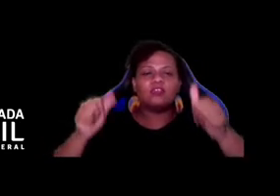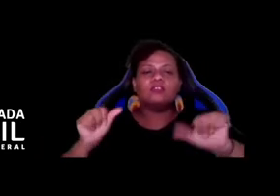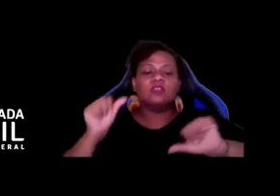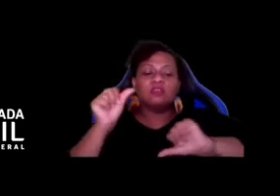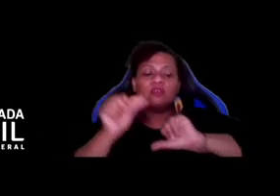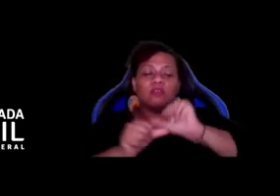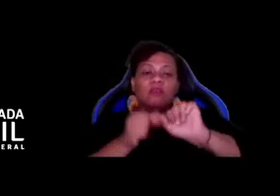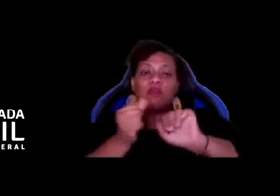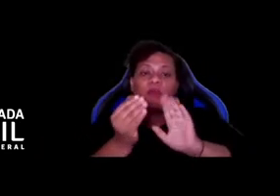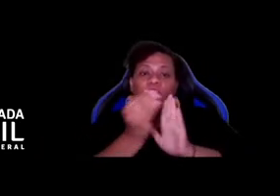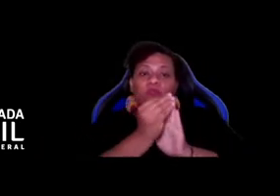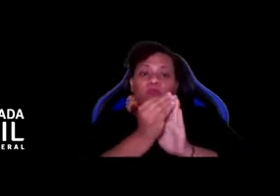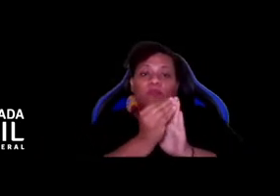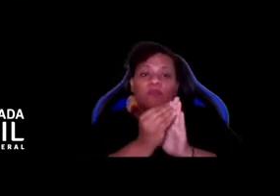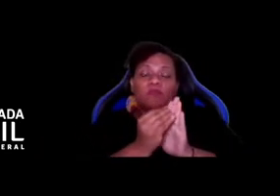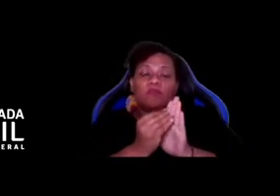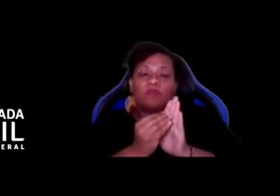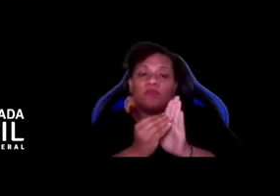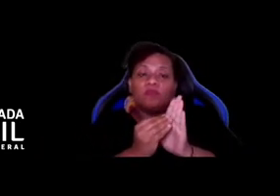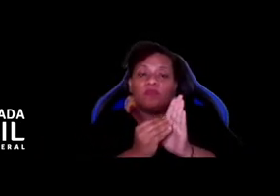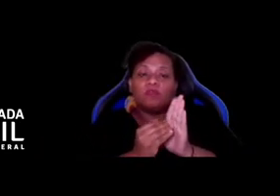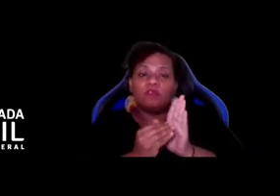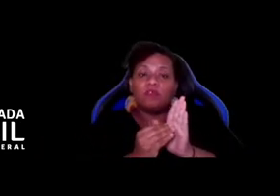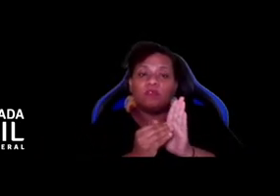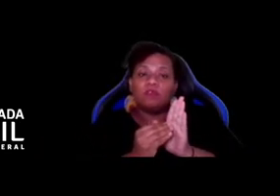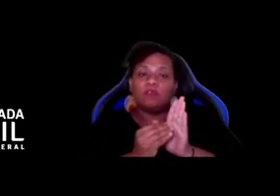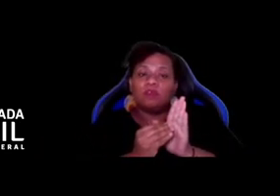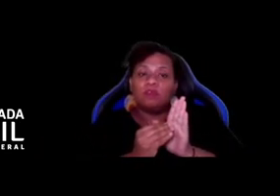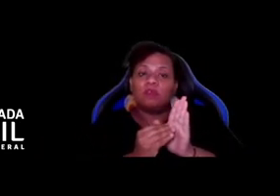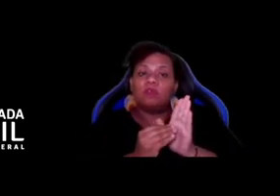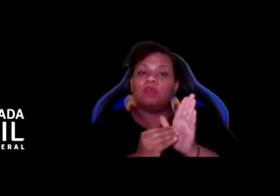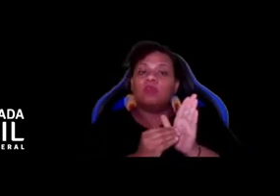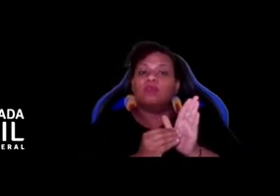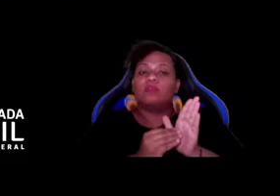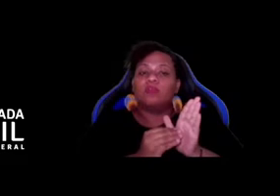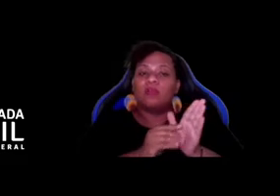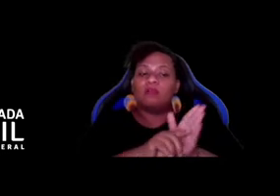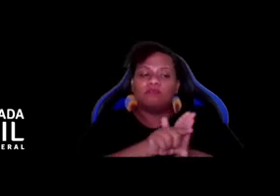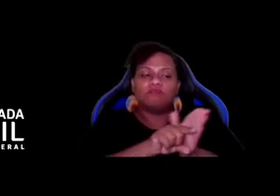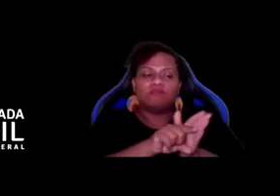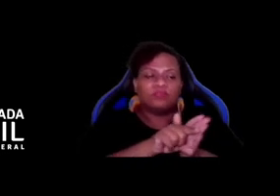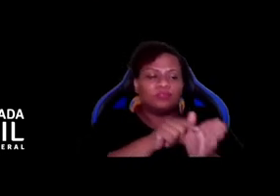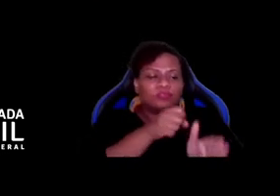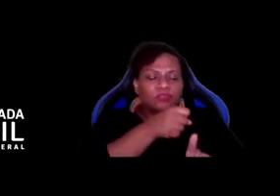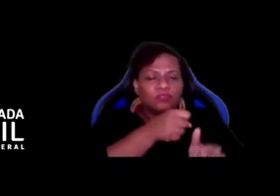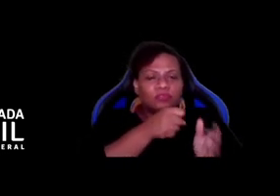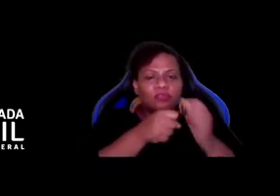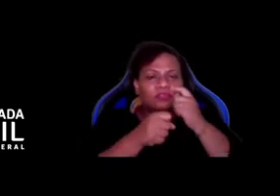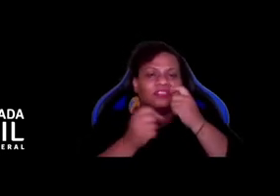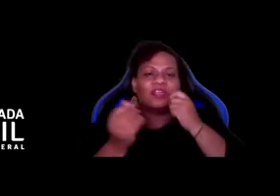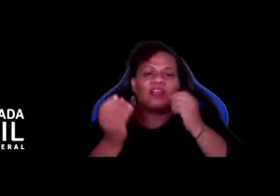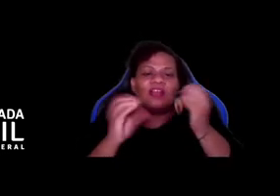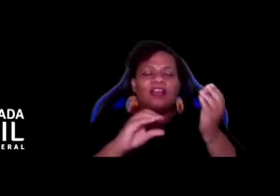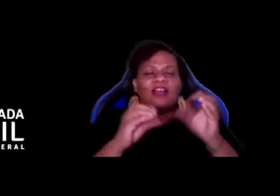transcrito de uma matéria na Time Life, e a gente foi brincando de, né, de tocar,